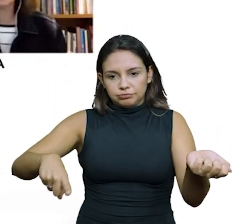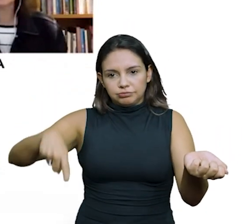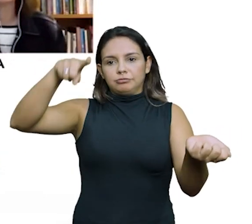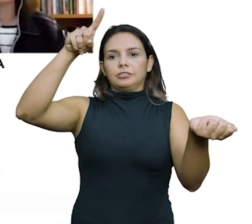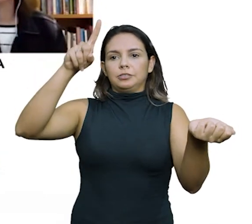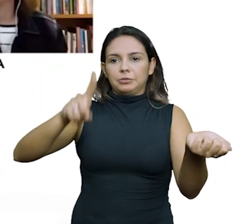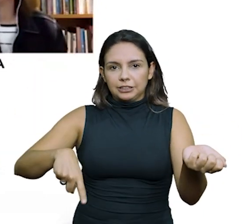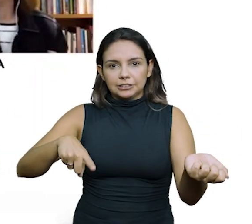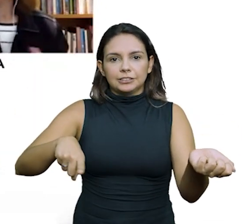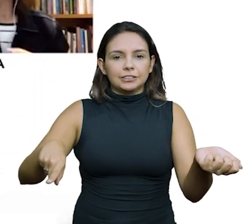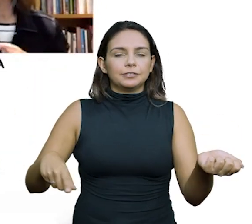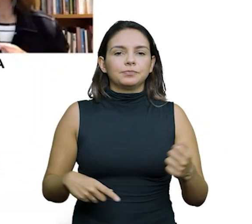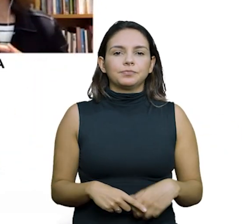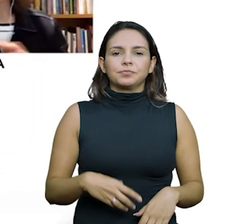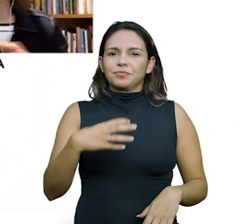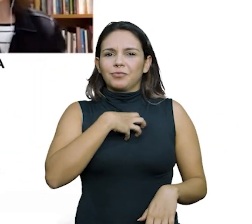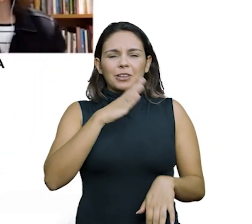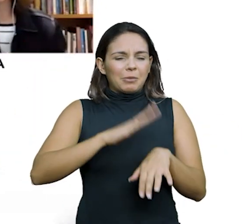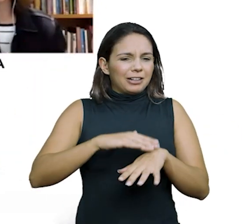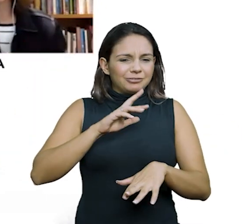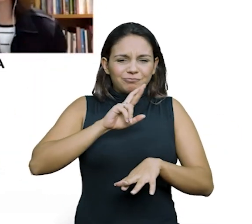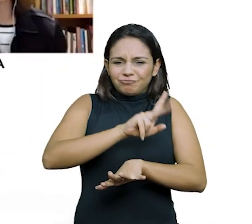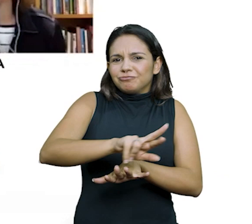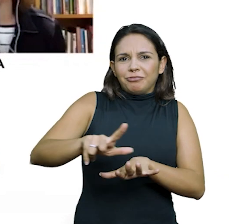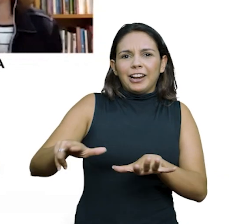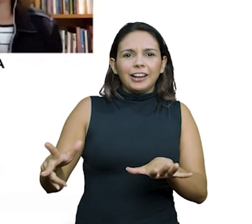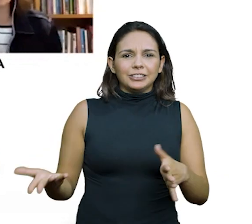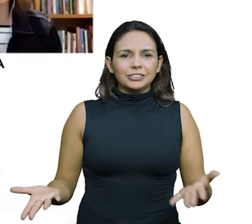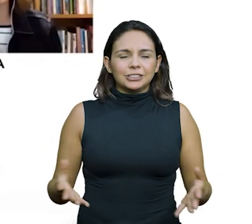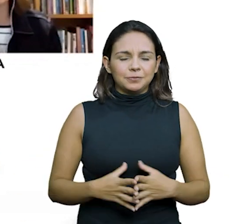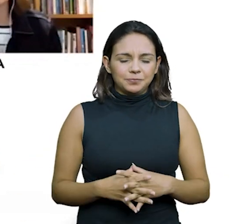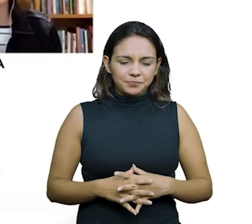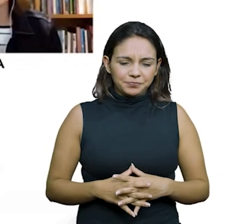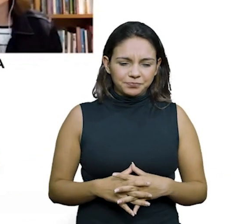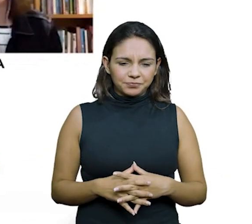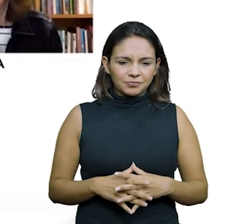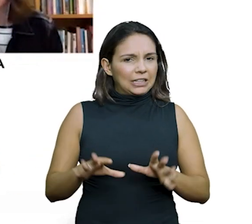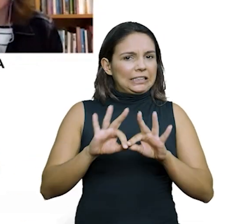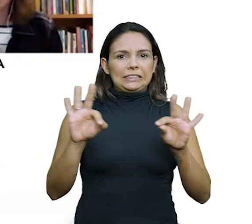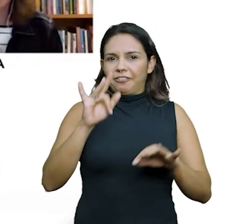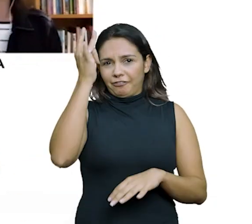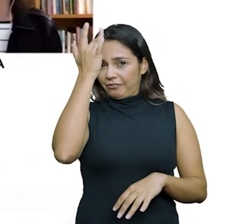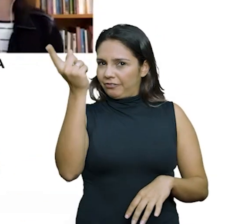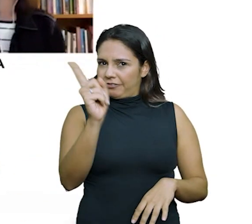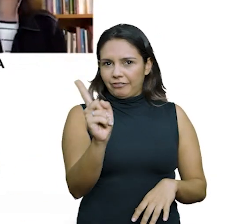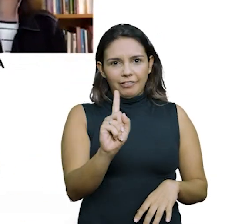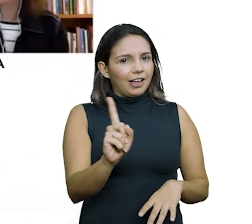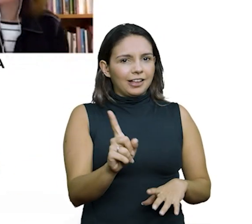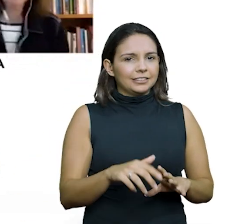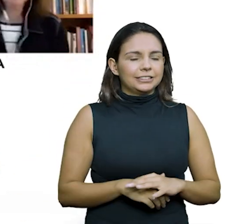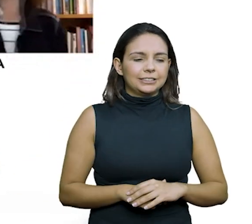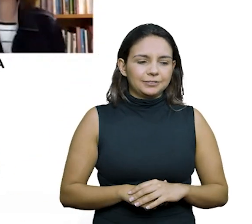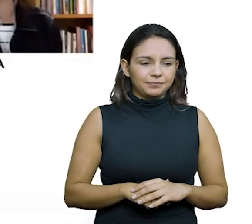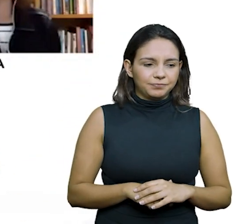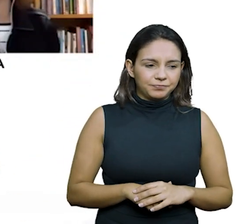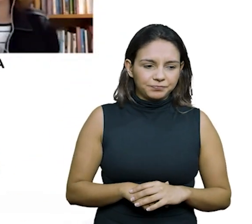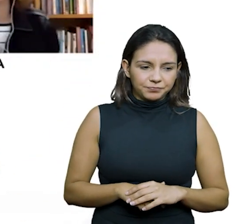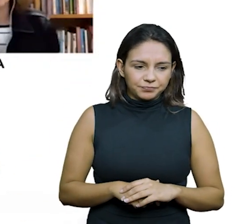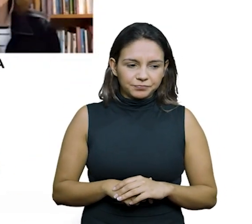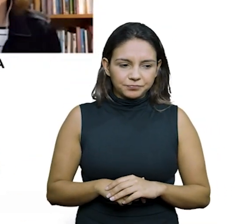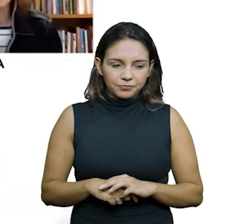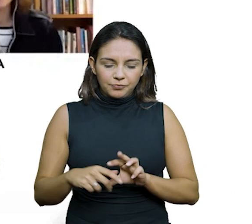desce, e os sentimentos mais variáveis possíveis. Não é simples, não. Essa equação não é simples, não. Você